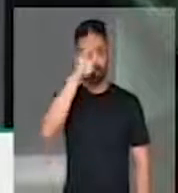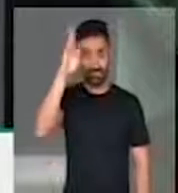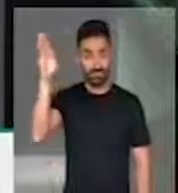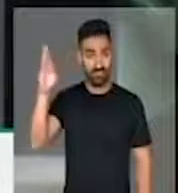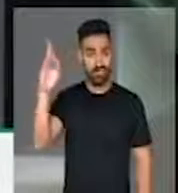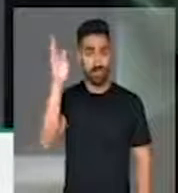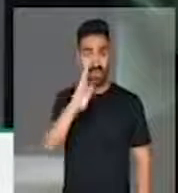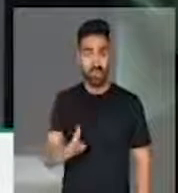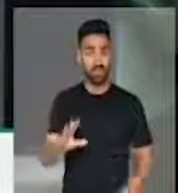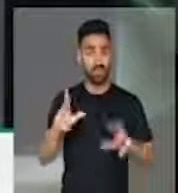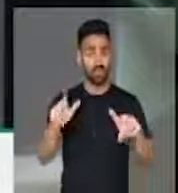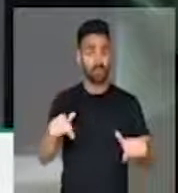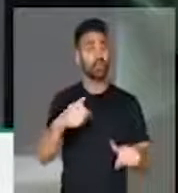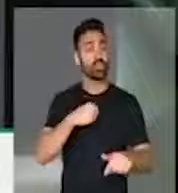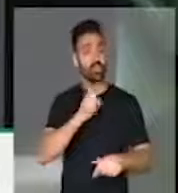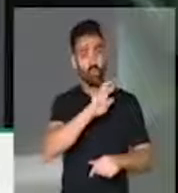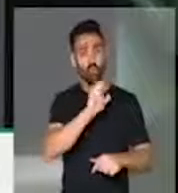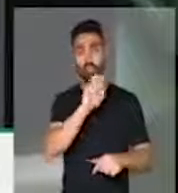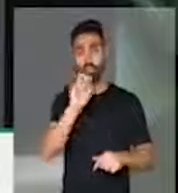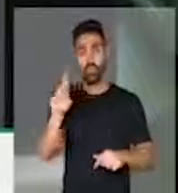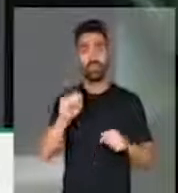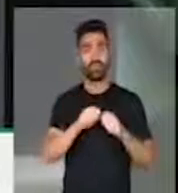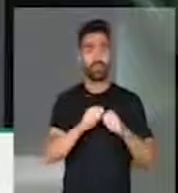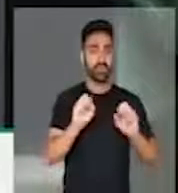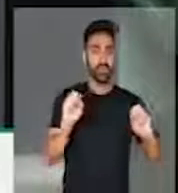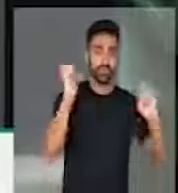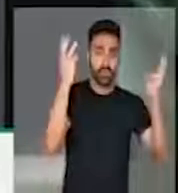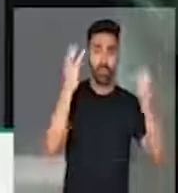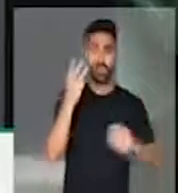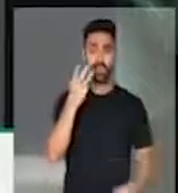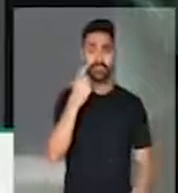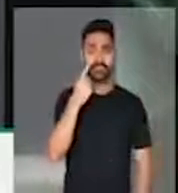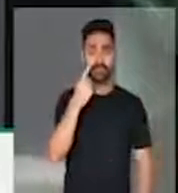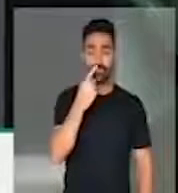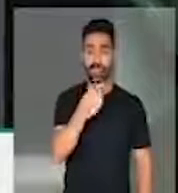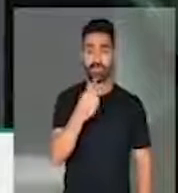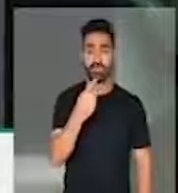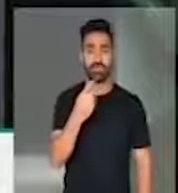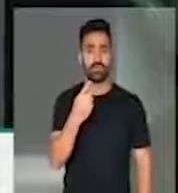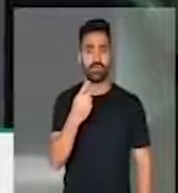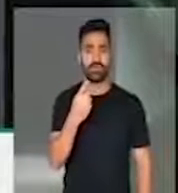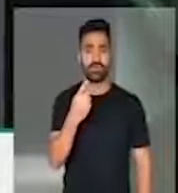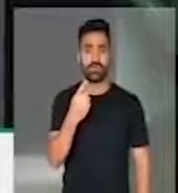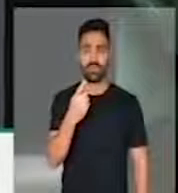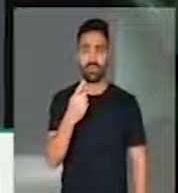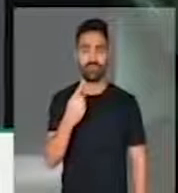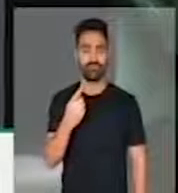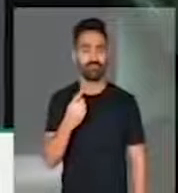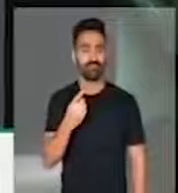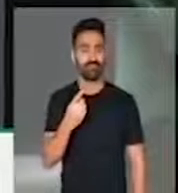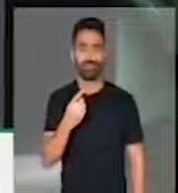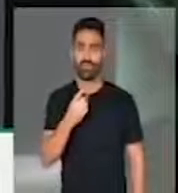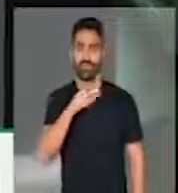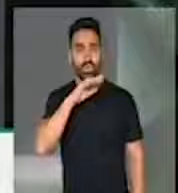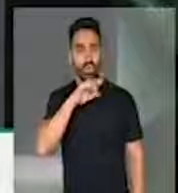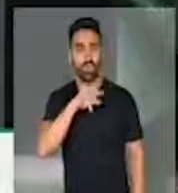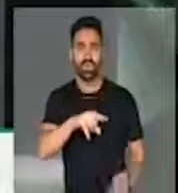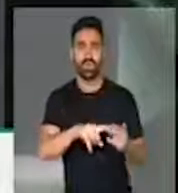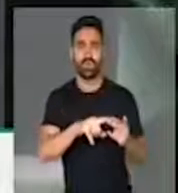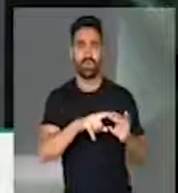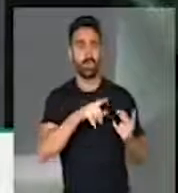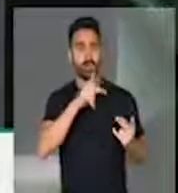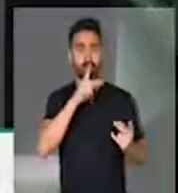que eu ando fazendo shows, se vocês verem como é que é o pai de família, o